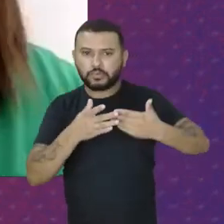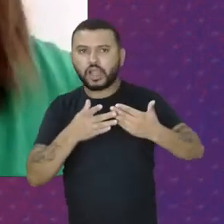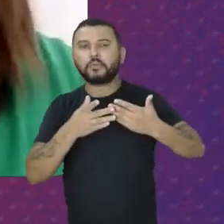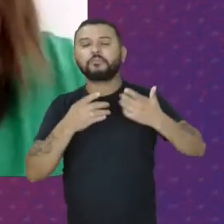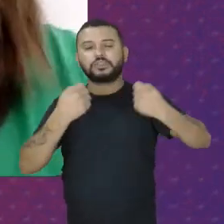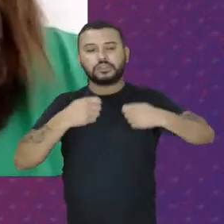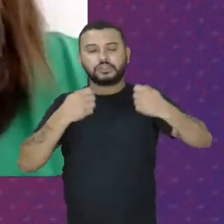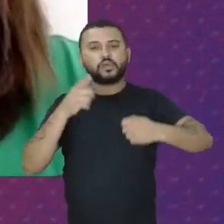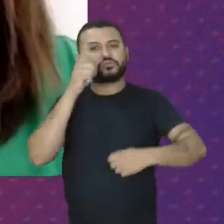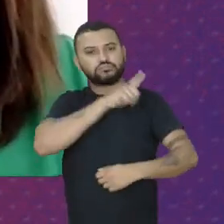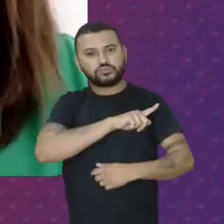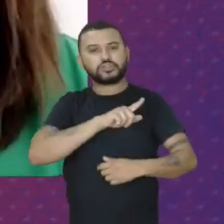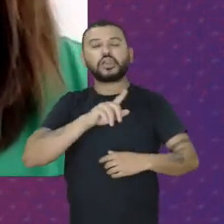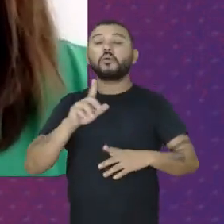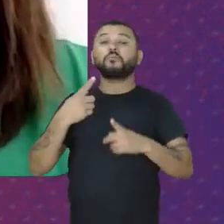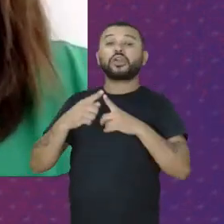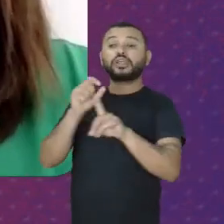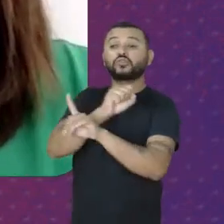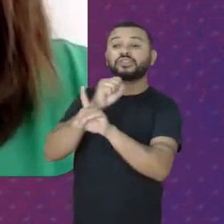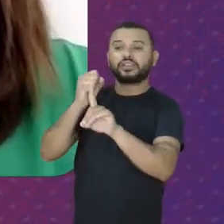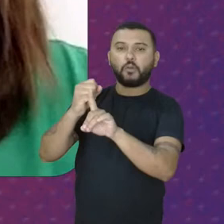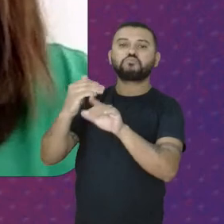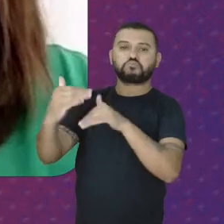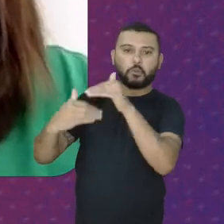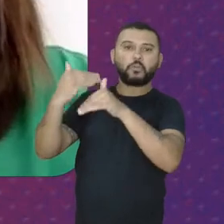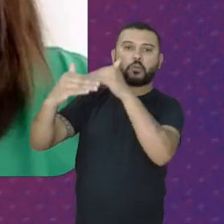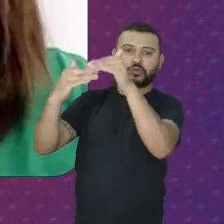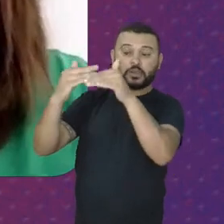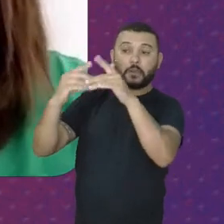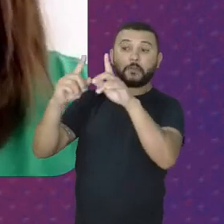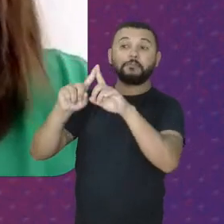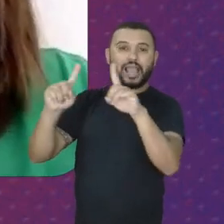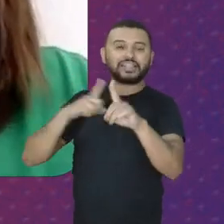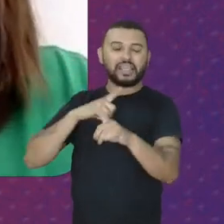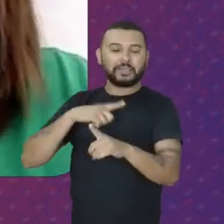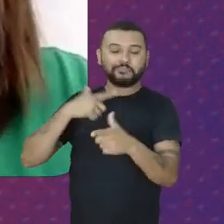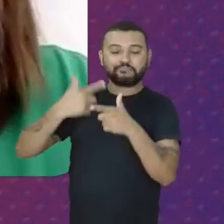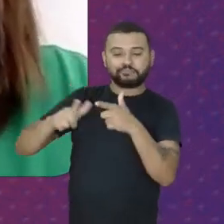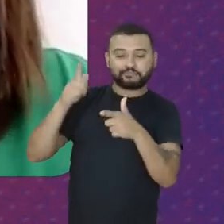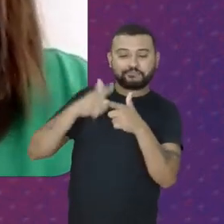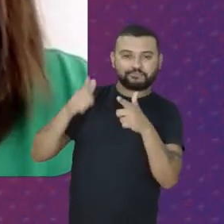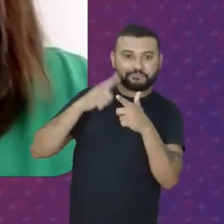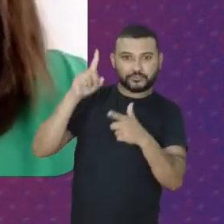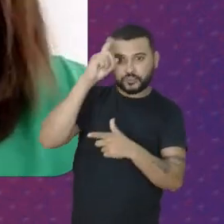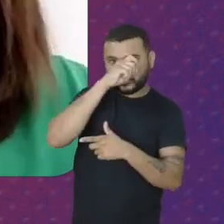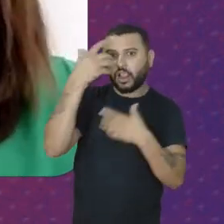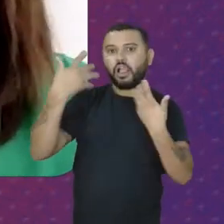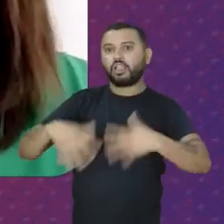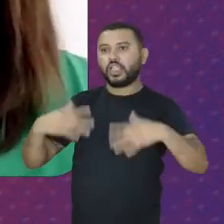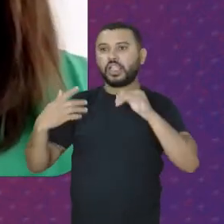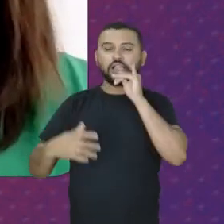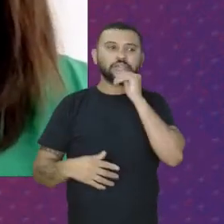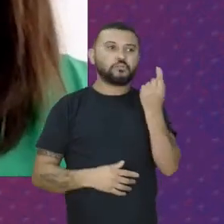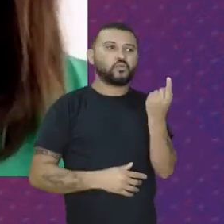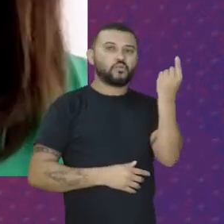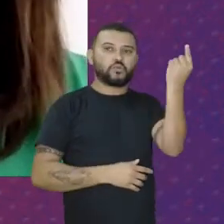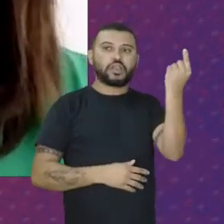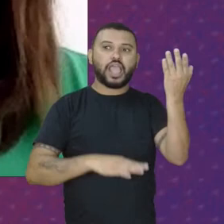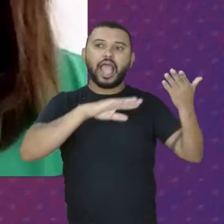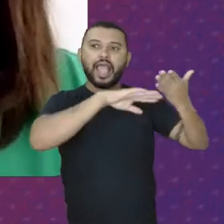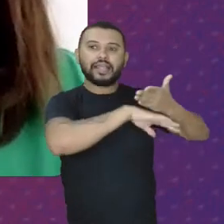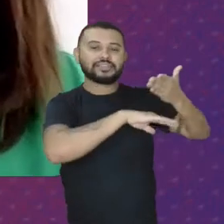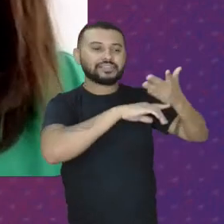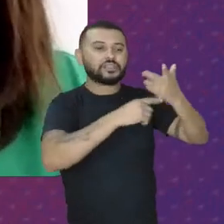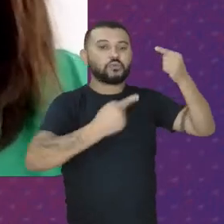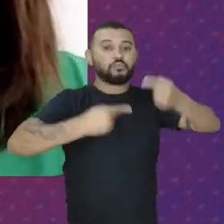muito grande na sociedade, mas ainda enfrenta grandes dificuldades. A primeira dela é o